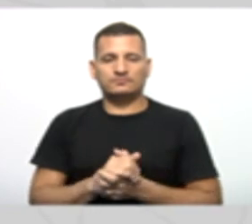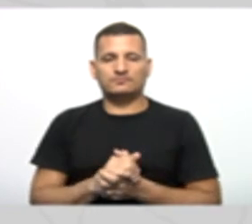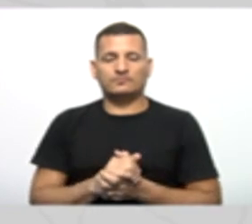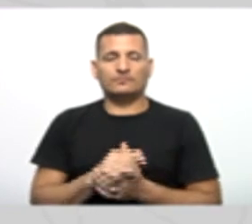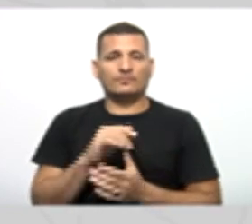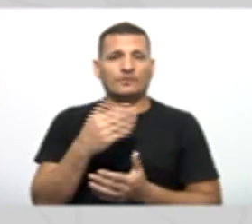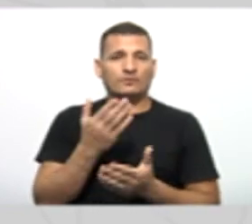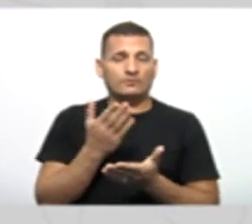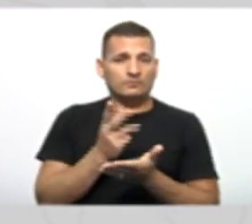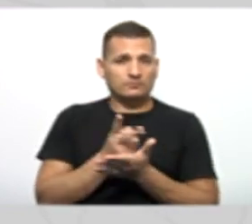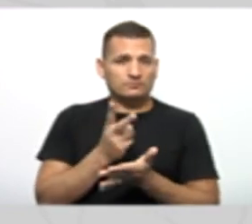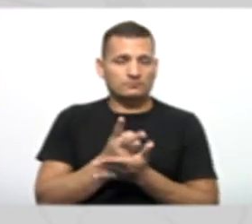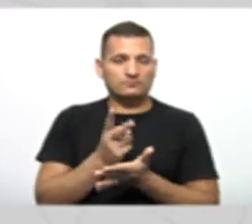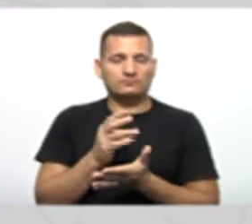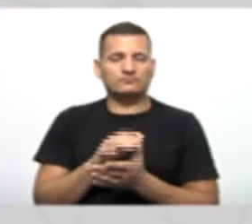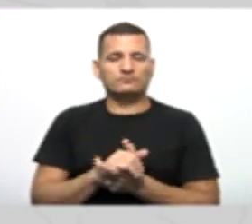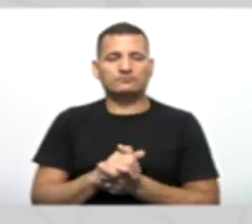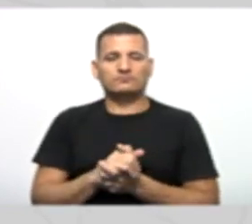for fazer